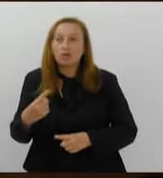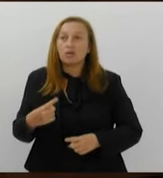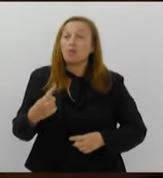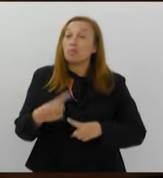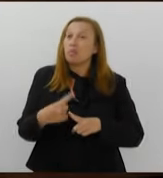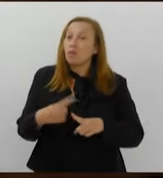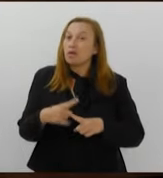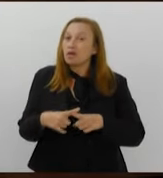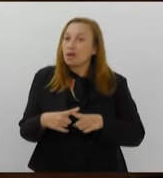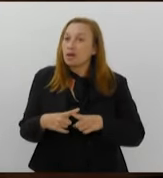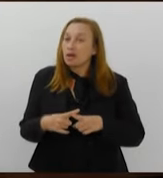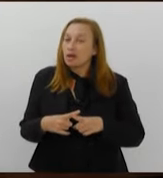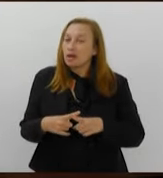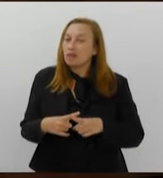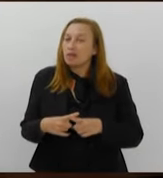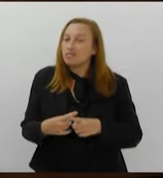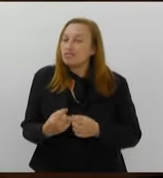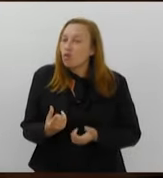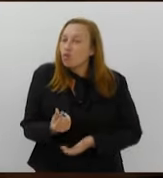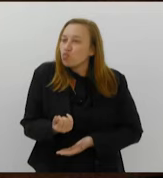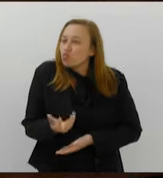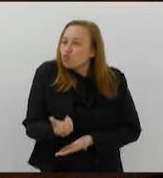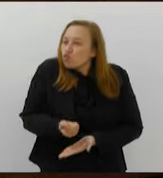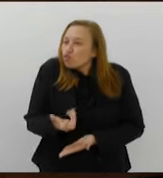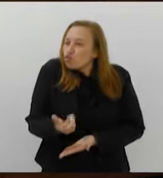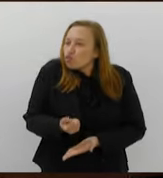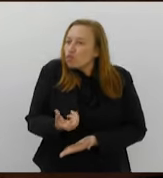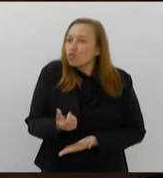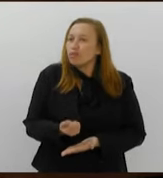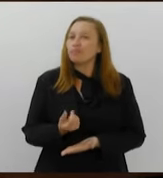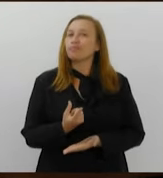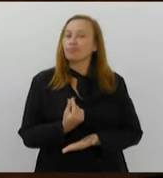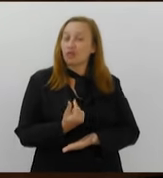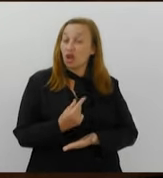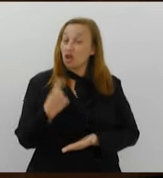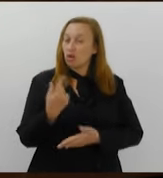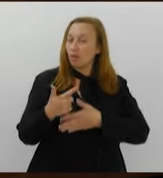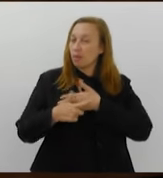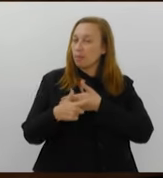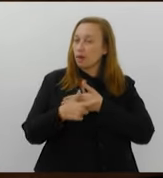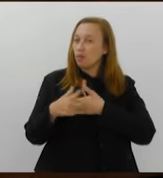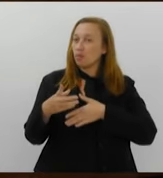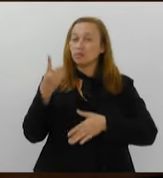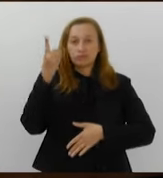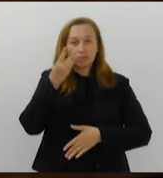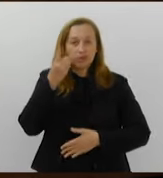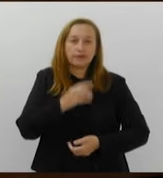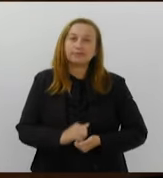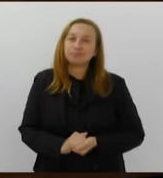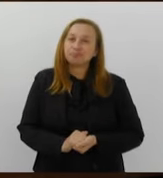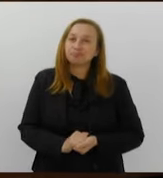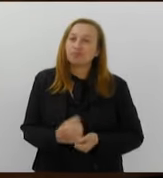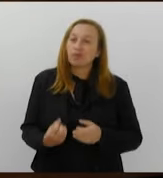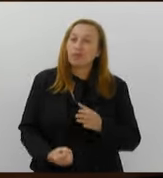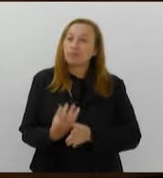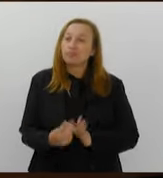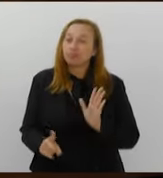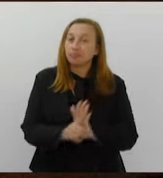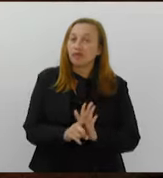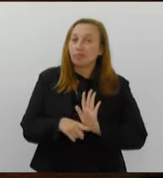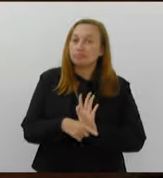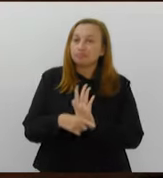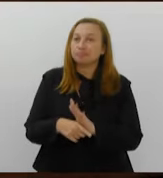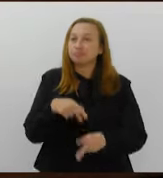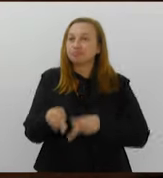mamam nessa teta, mas nós estamos aqui fazendo o nosso papel enquanto legisladores, legislando a favor da